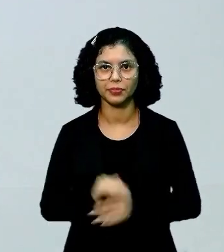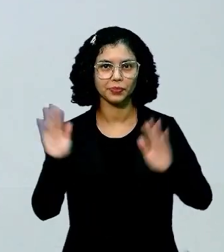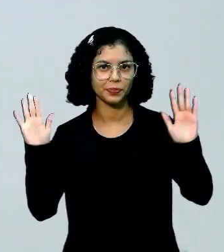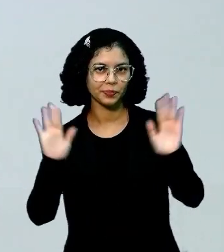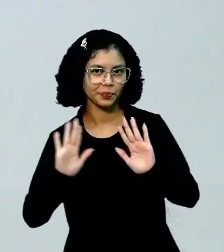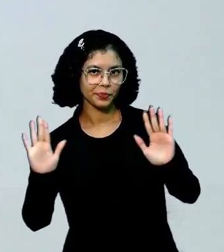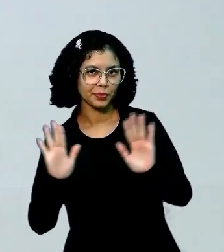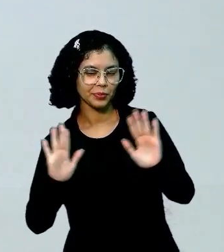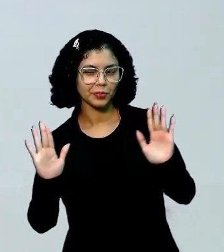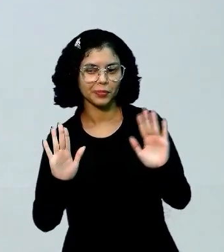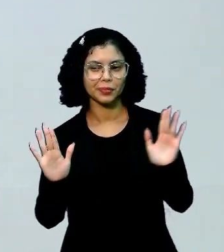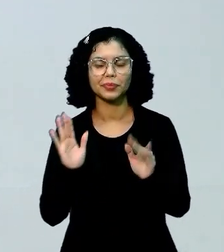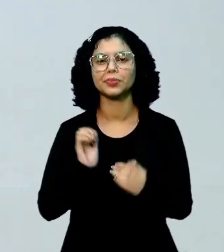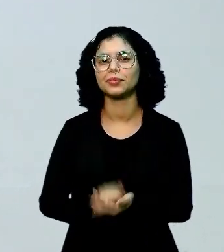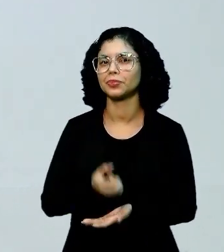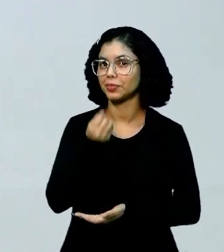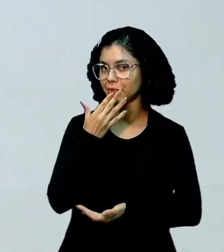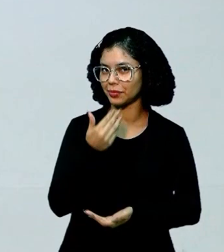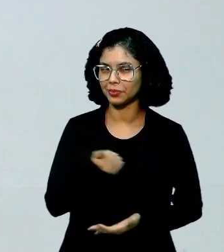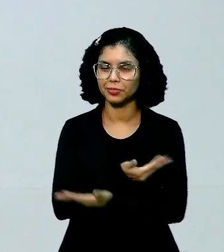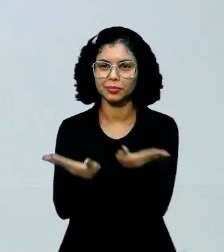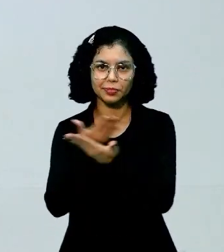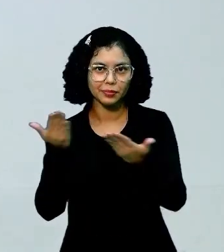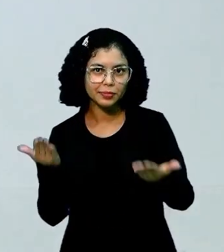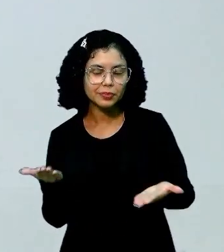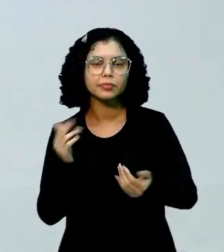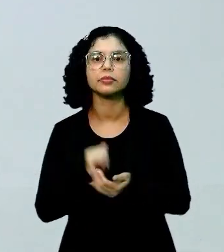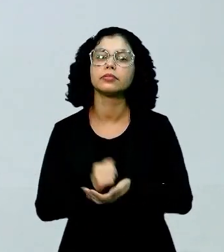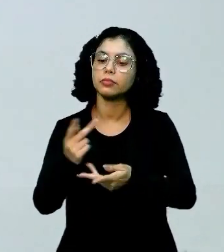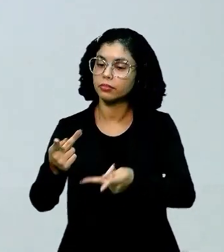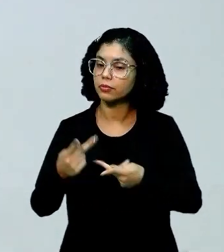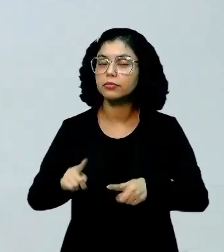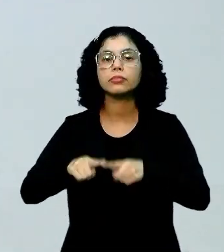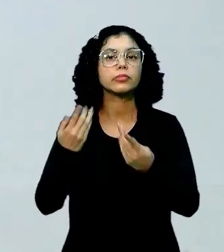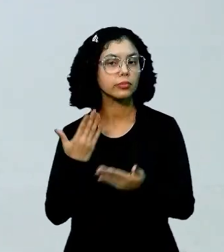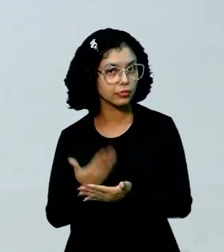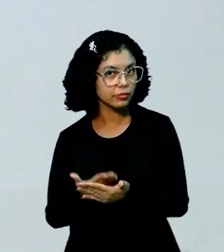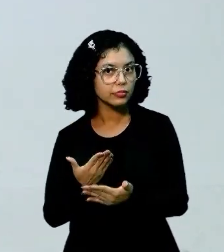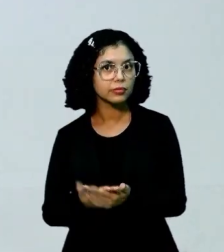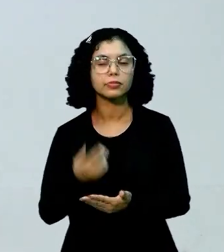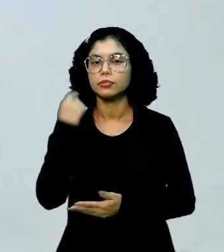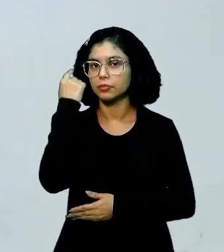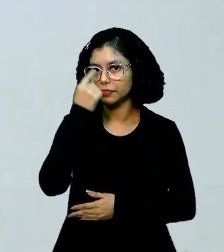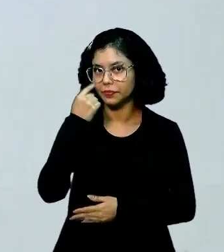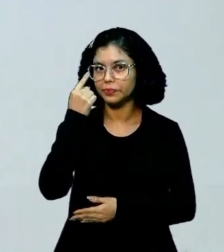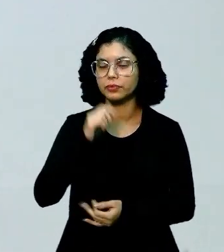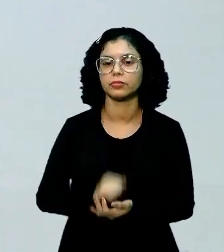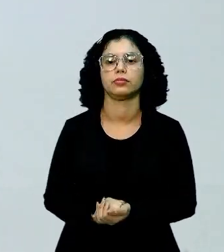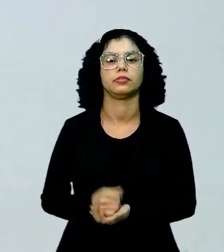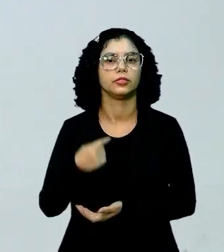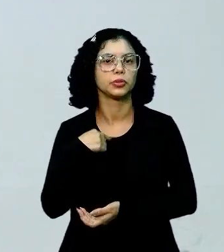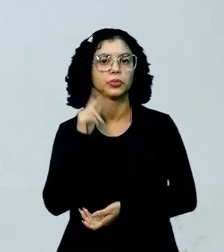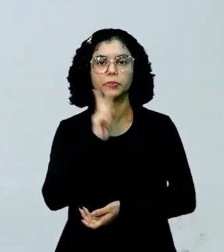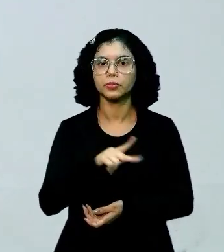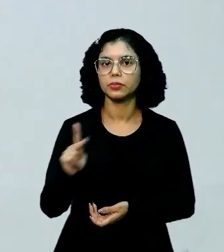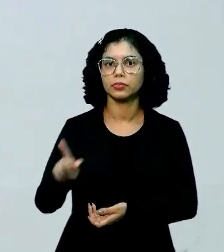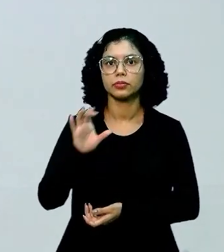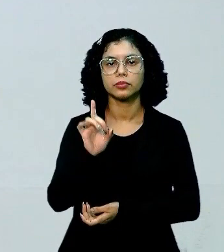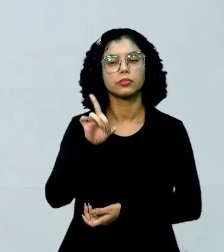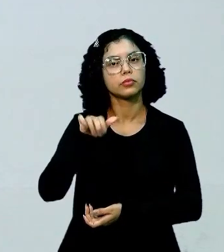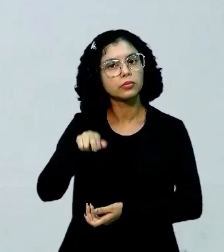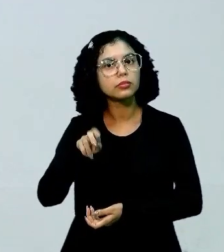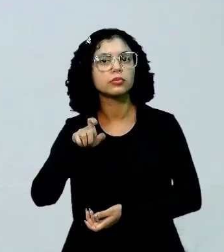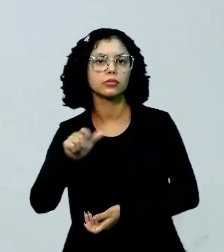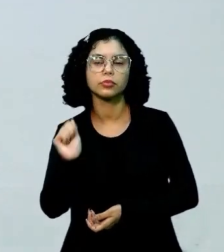Hola chicos y chicas, ¿qué tal? ¿Todo bien? Sean bienvenidos a más una clase de español. Yo soy Daniel, maestro de